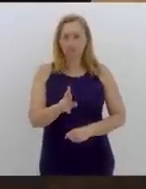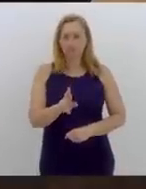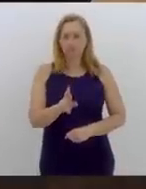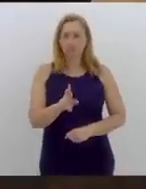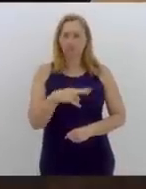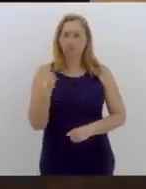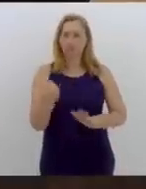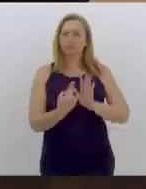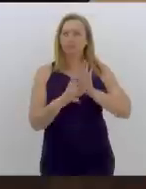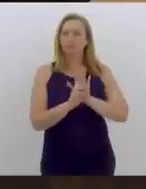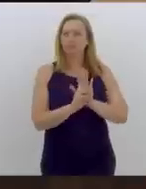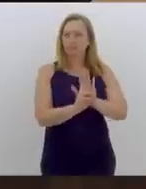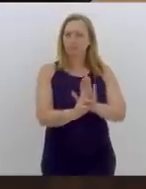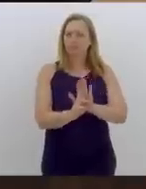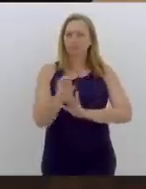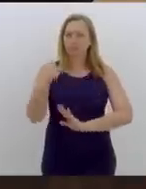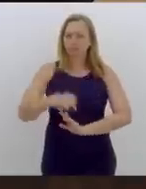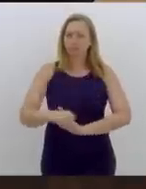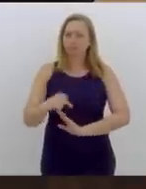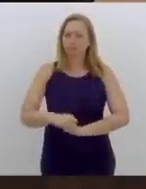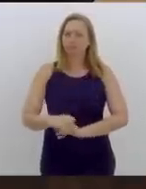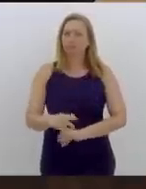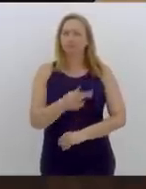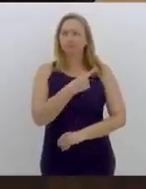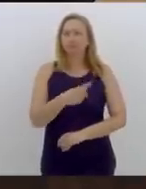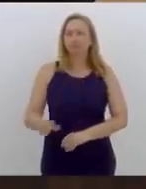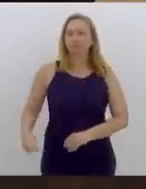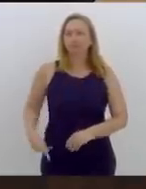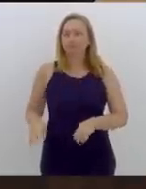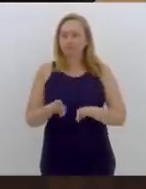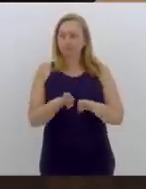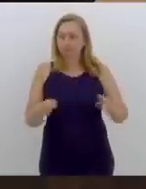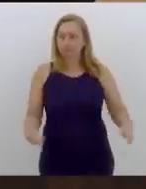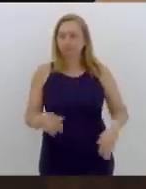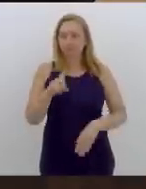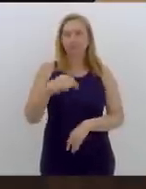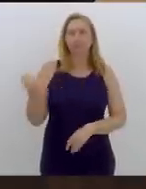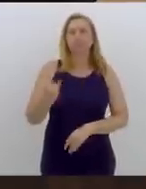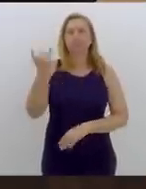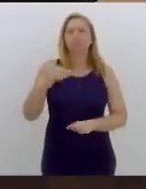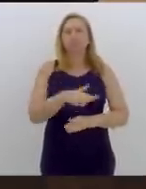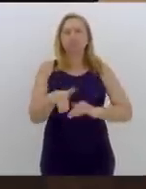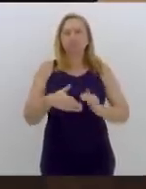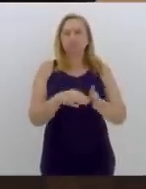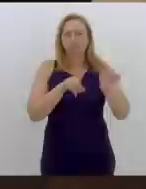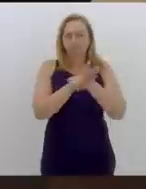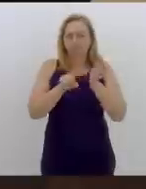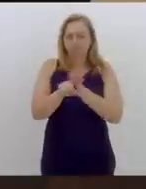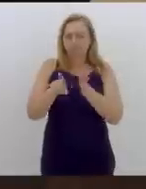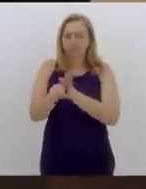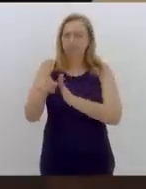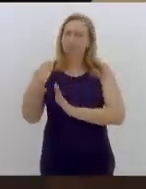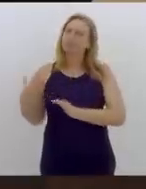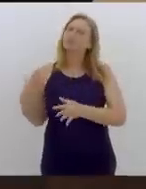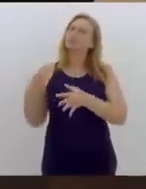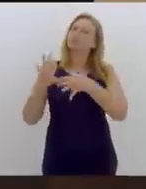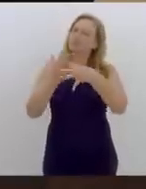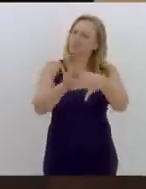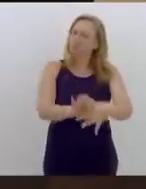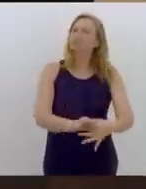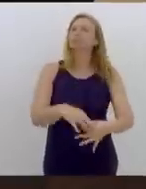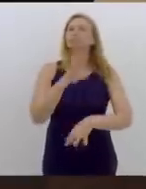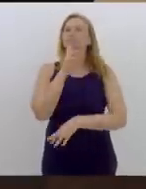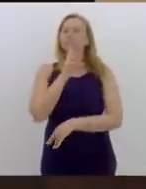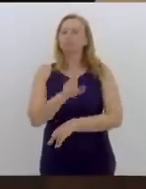representante aqui na Presidente da mesa é importante que todos os questionamentos sejam direcionados para que a